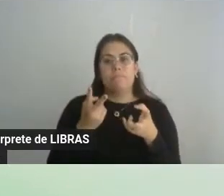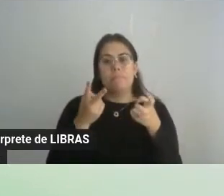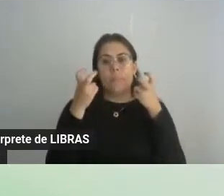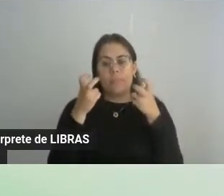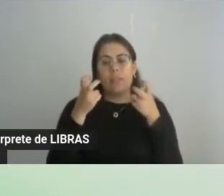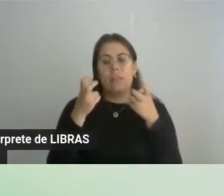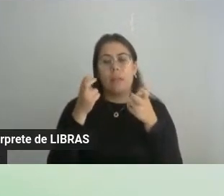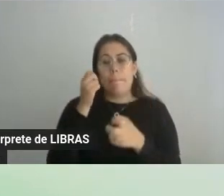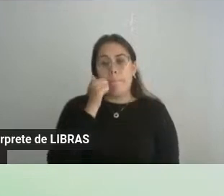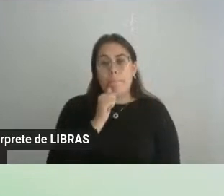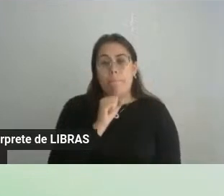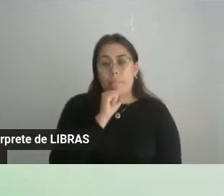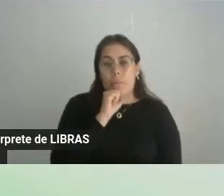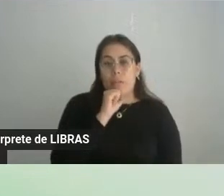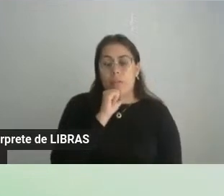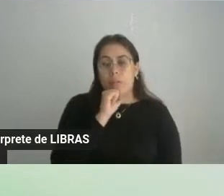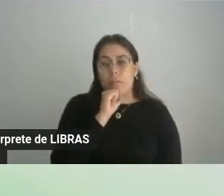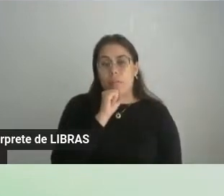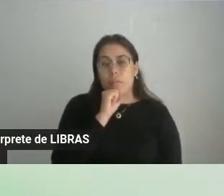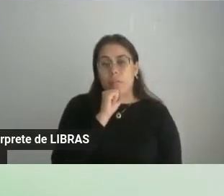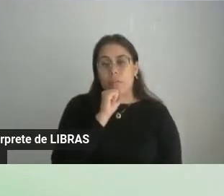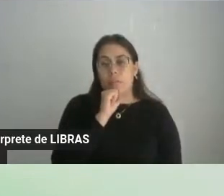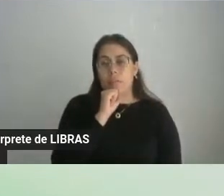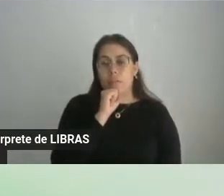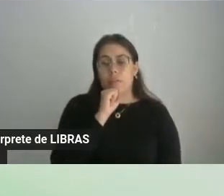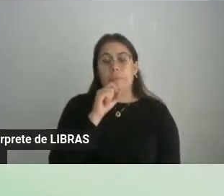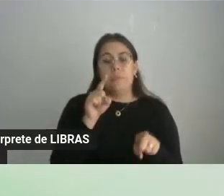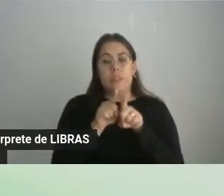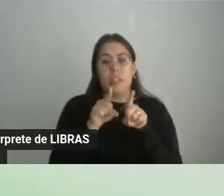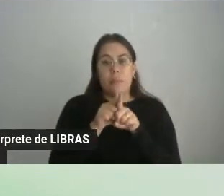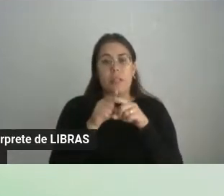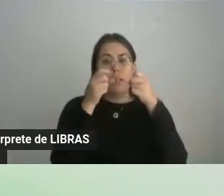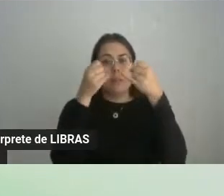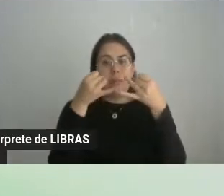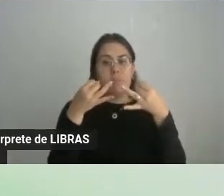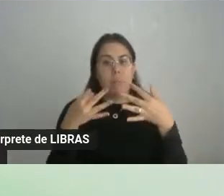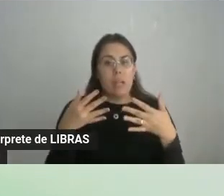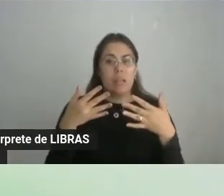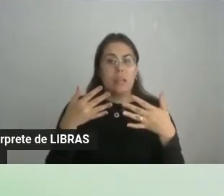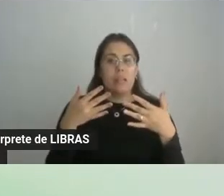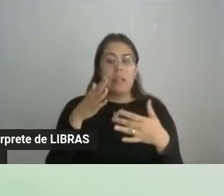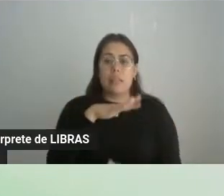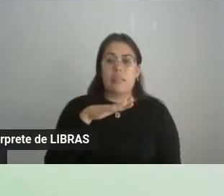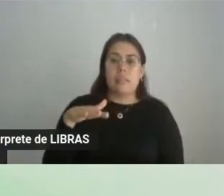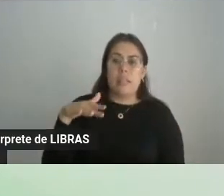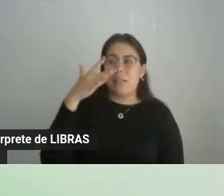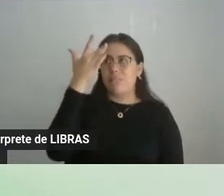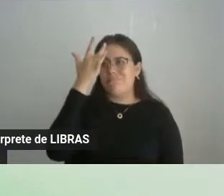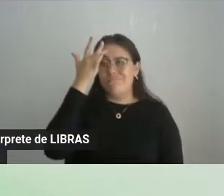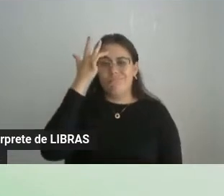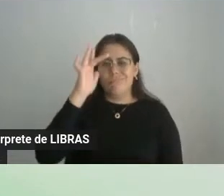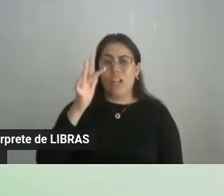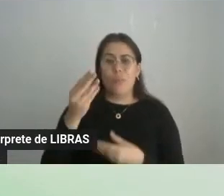mães falam do rendimento escolar da criança, que a criança já não consegue mais acompanhar,